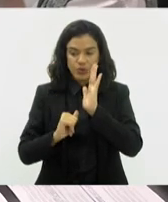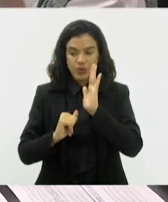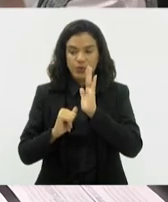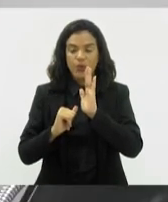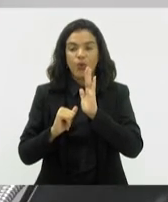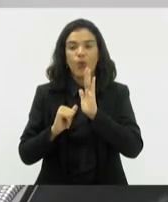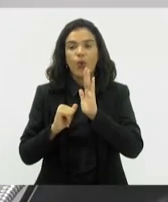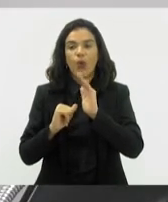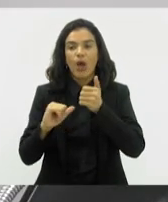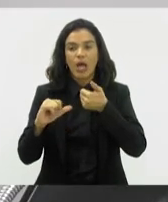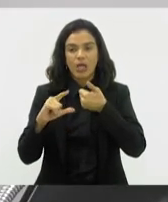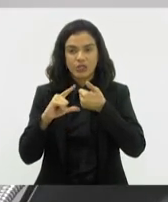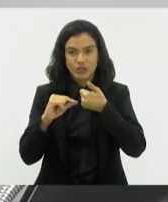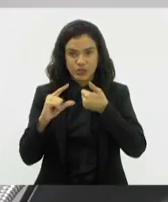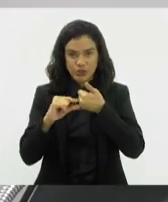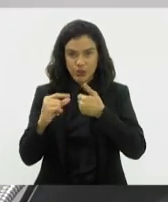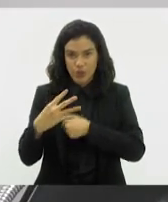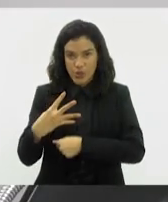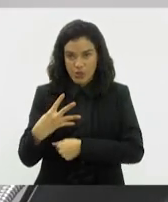artigo 4º.